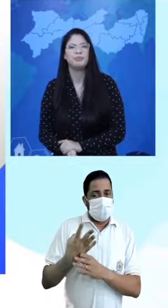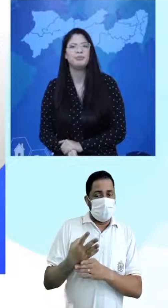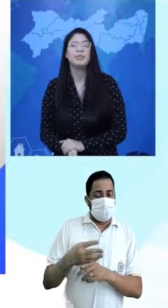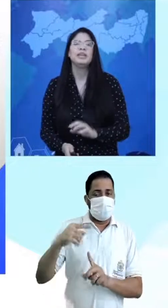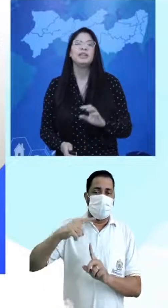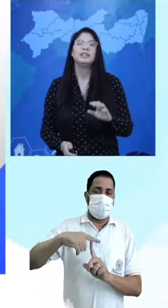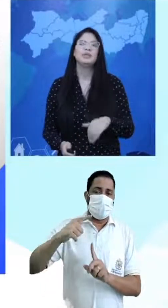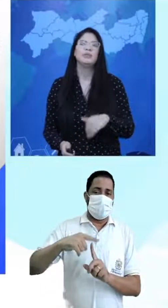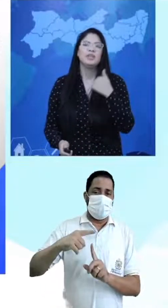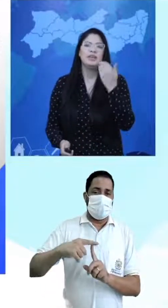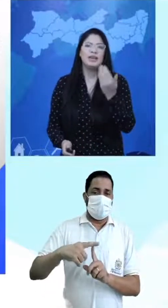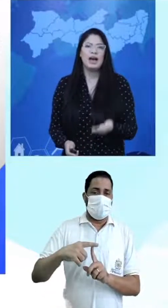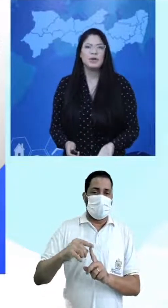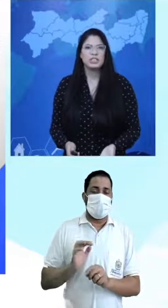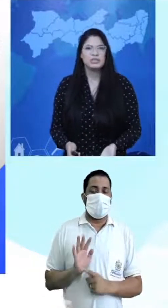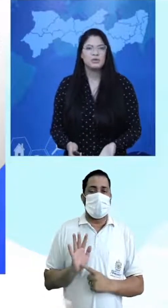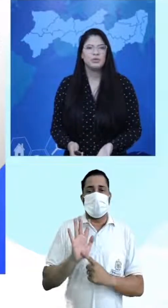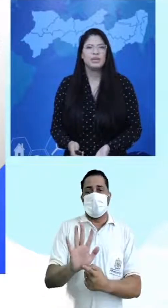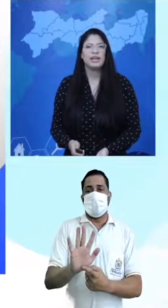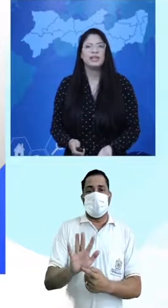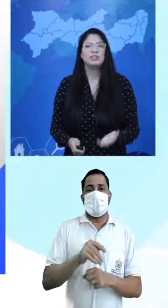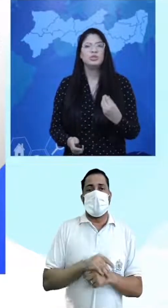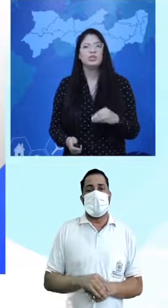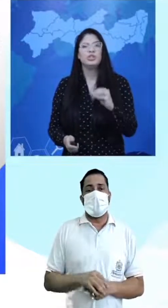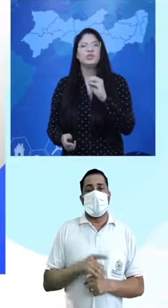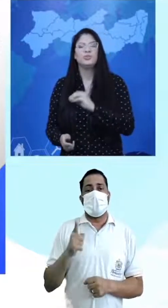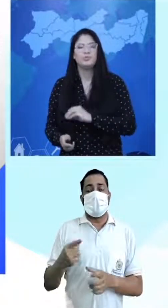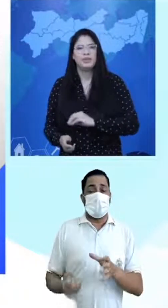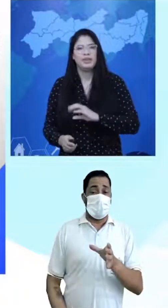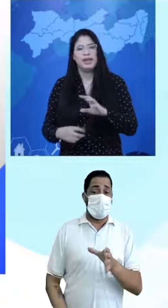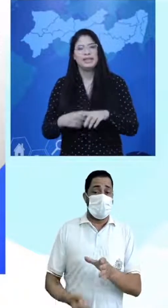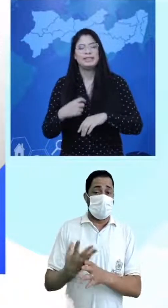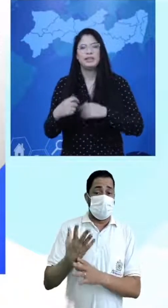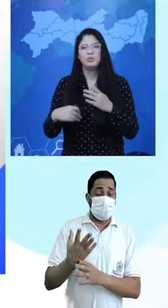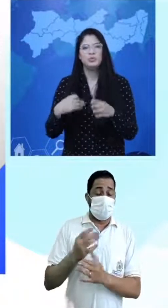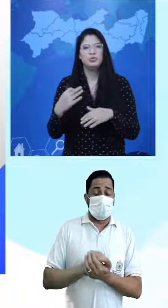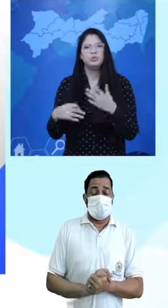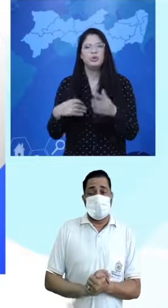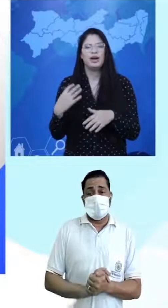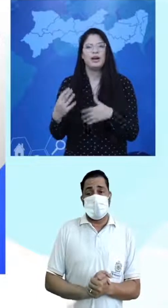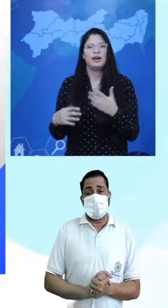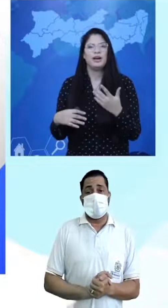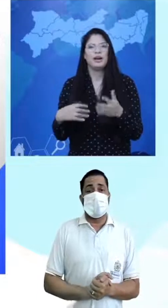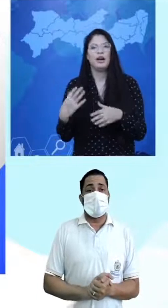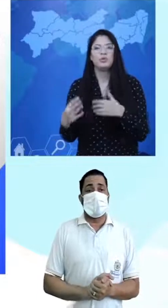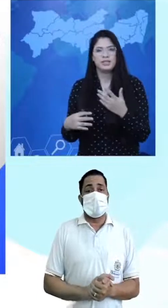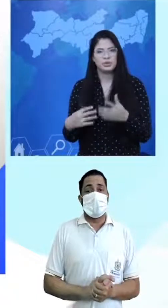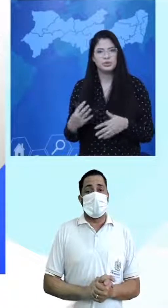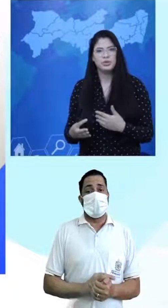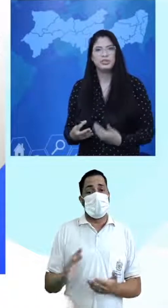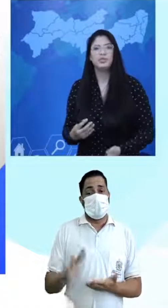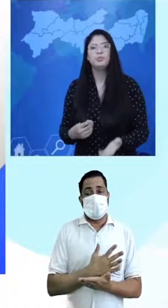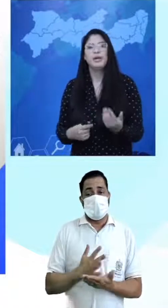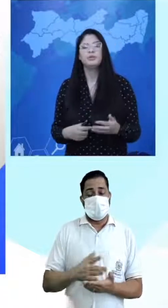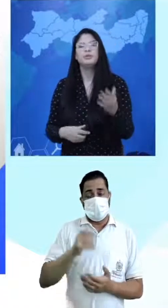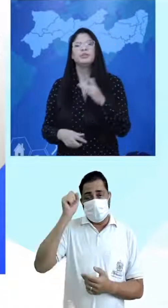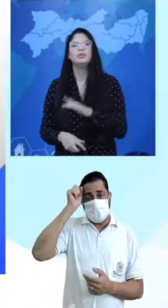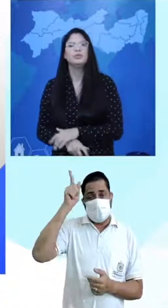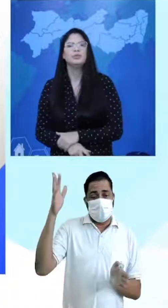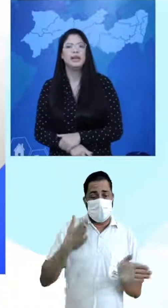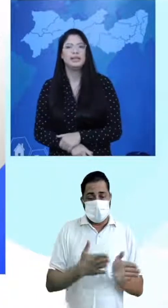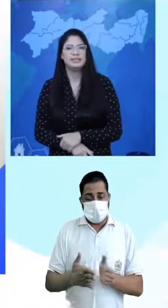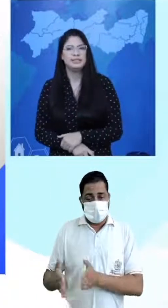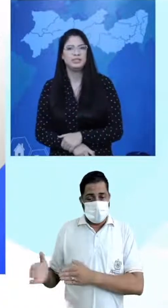projeção. Então, a projeção cônica ela surgiu, segundo alguns autores, no período